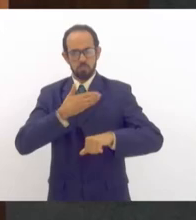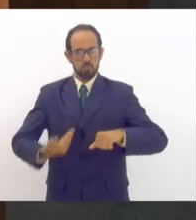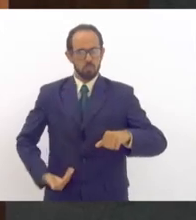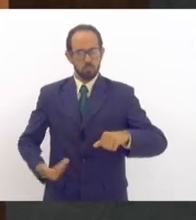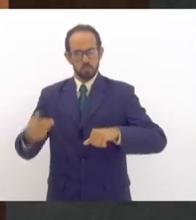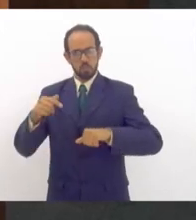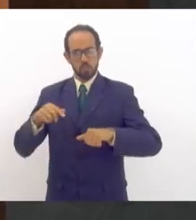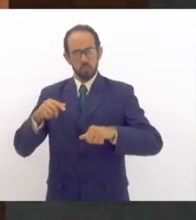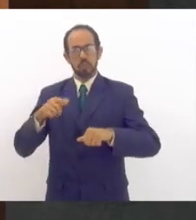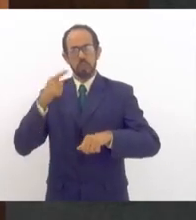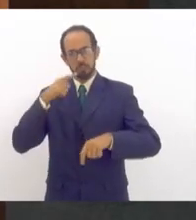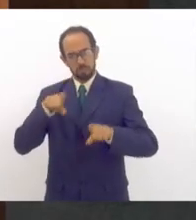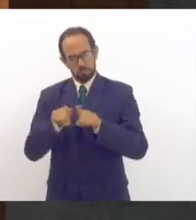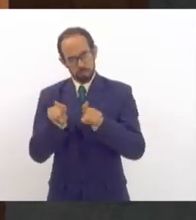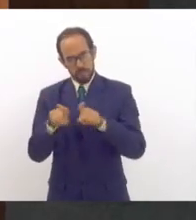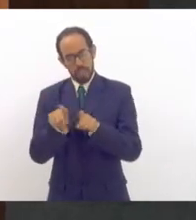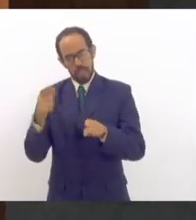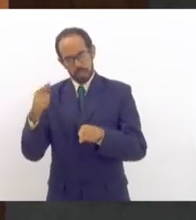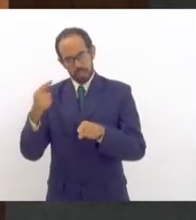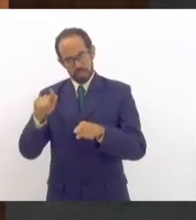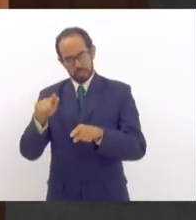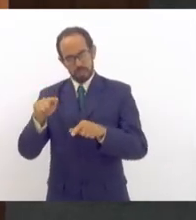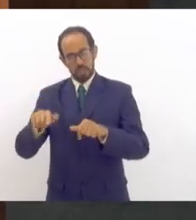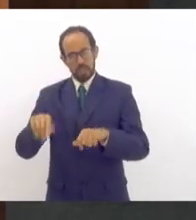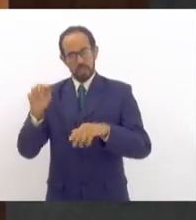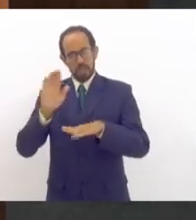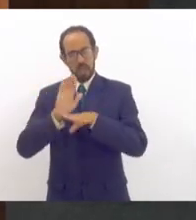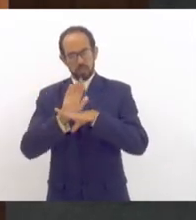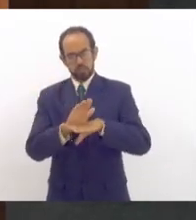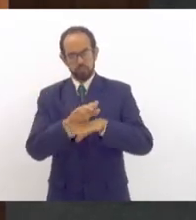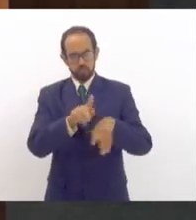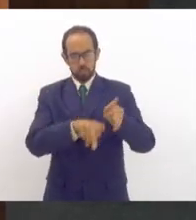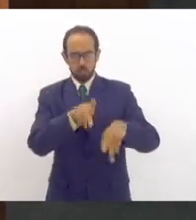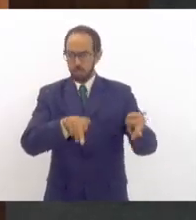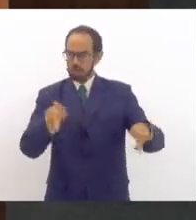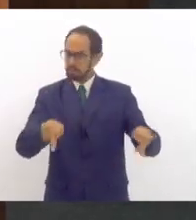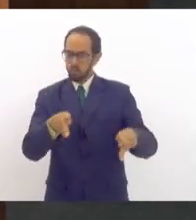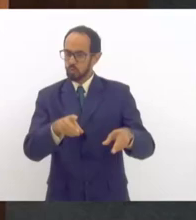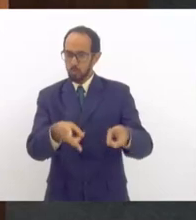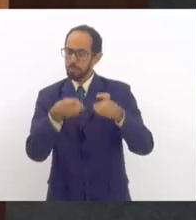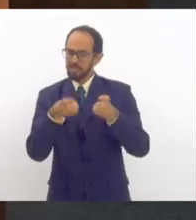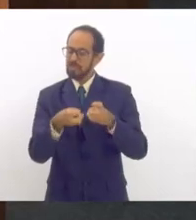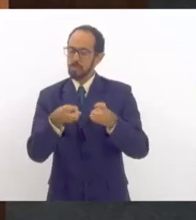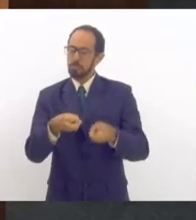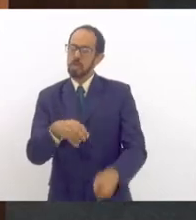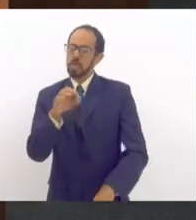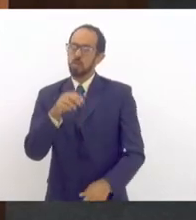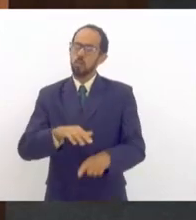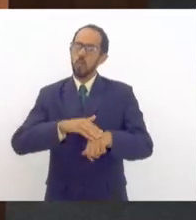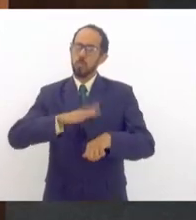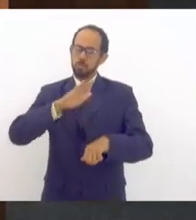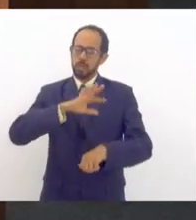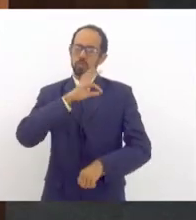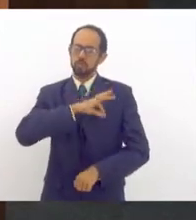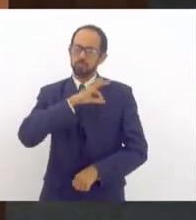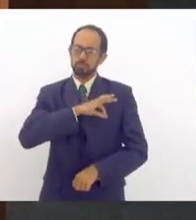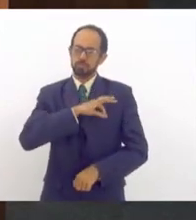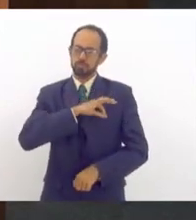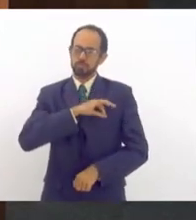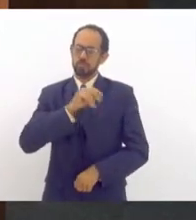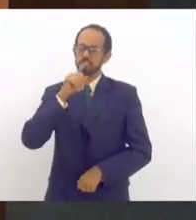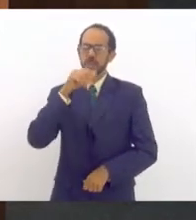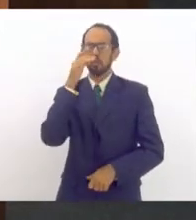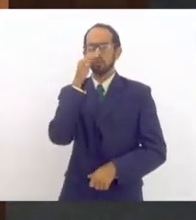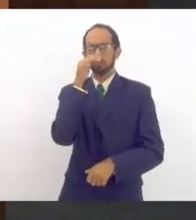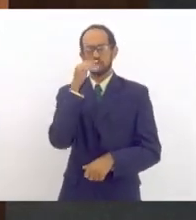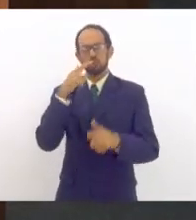da população não viram a recomposição de perdas curioso porque alérgico pagou o